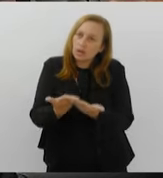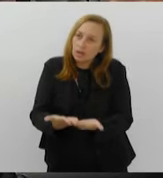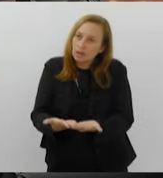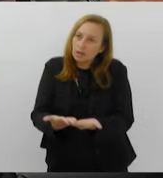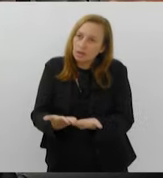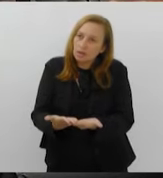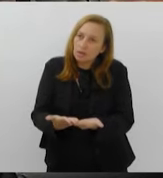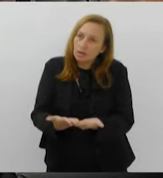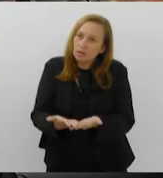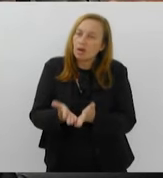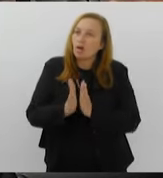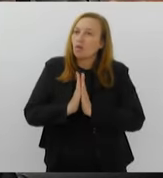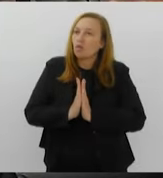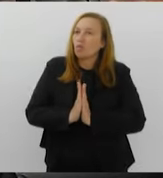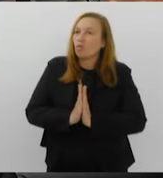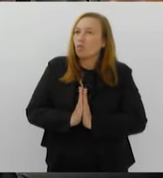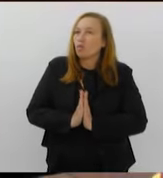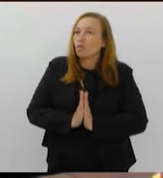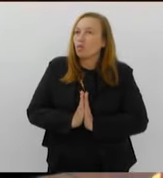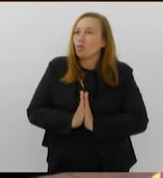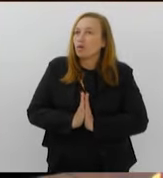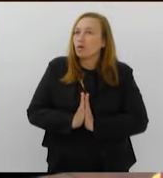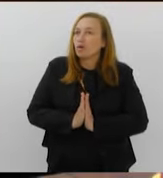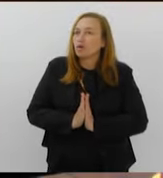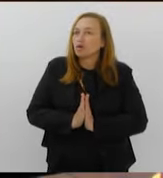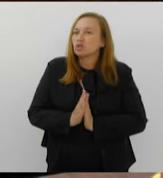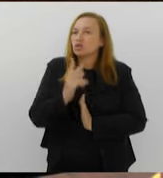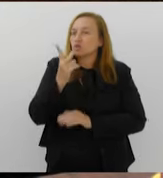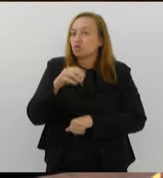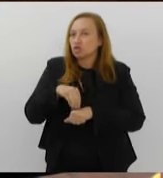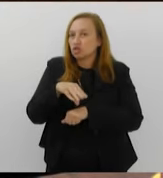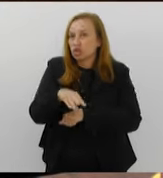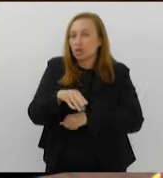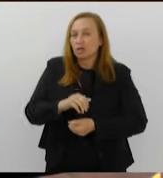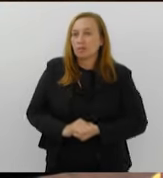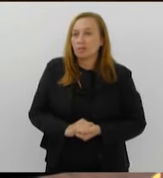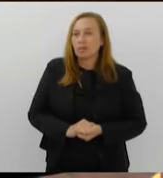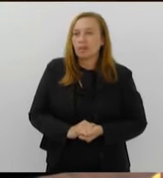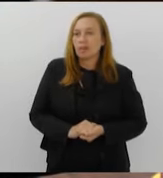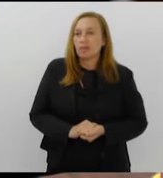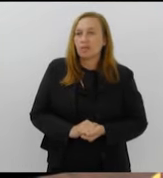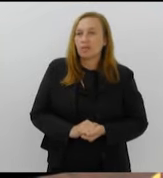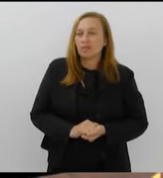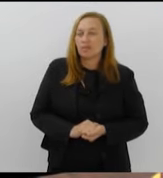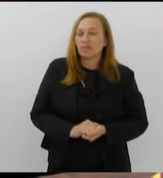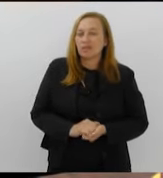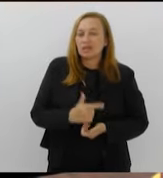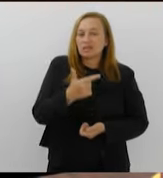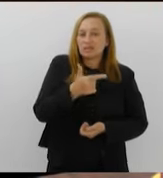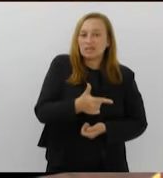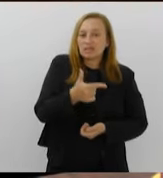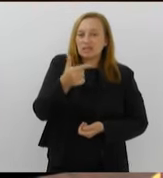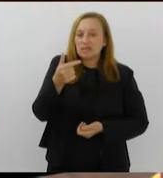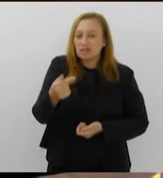a favor de dois destaques, a